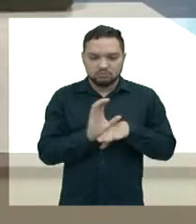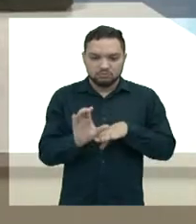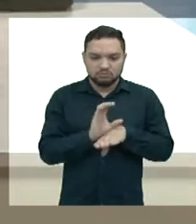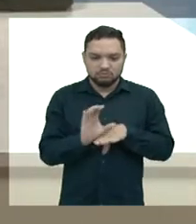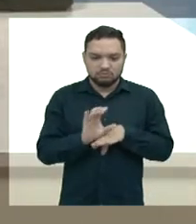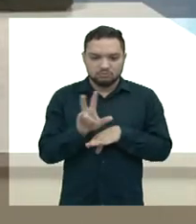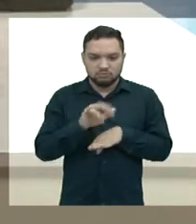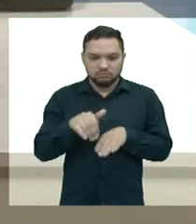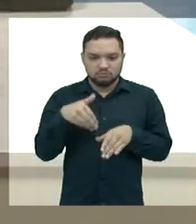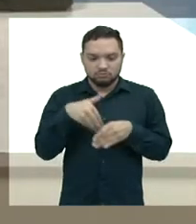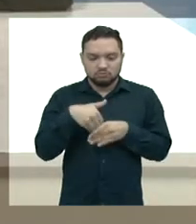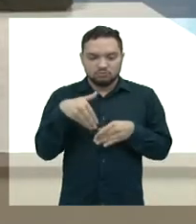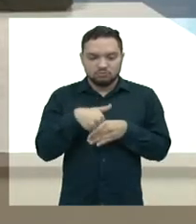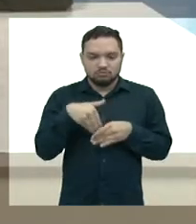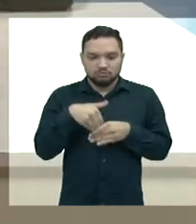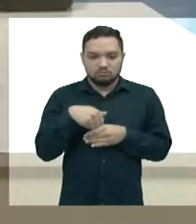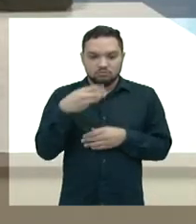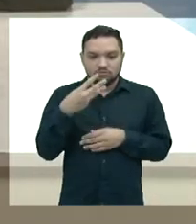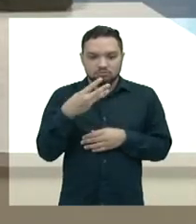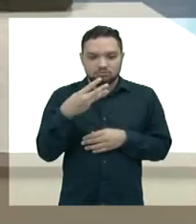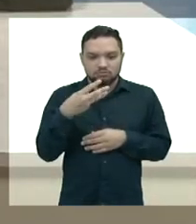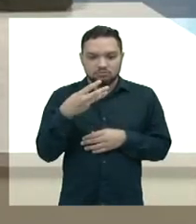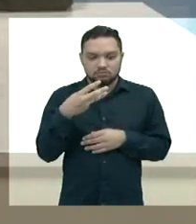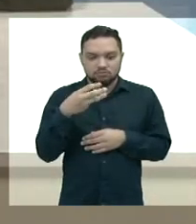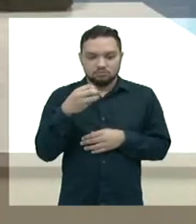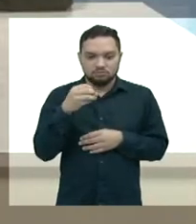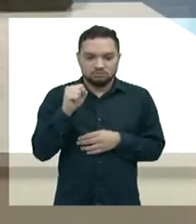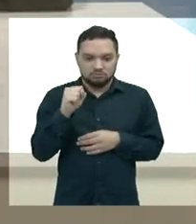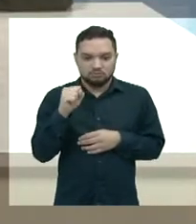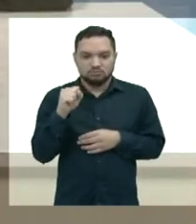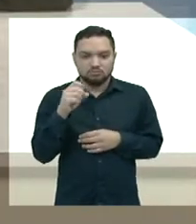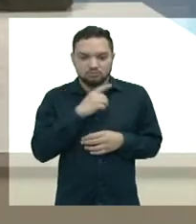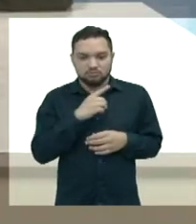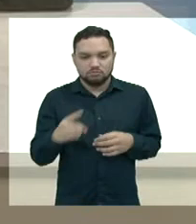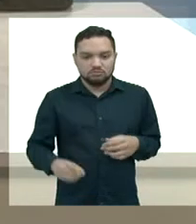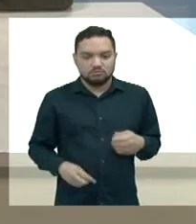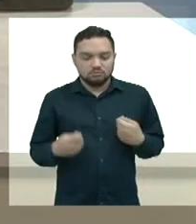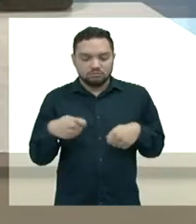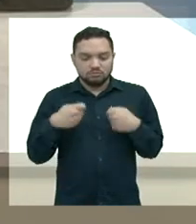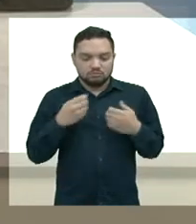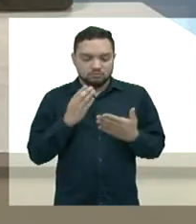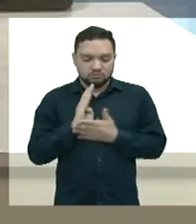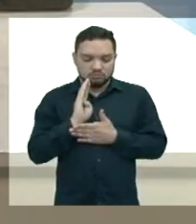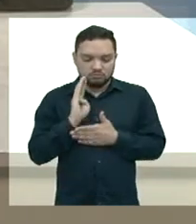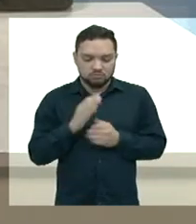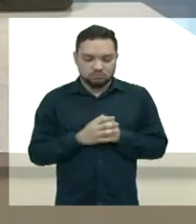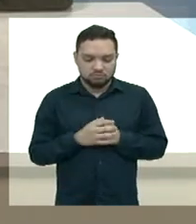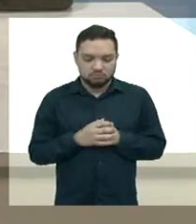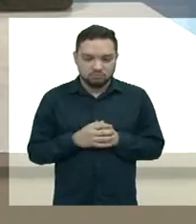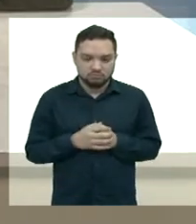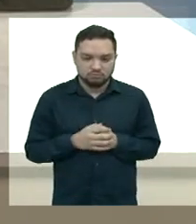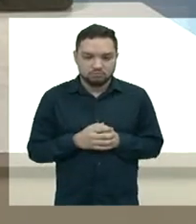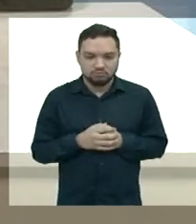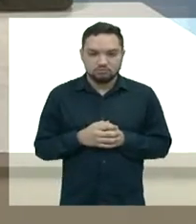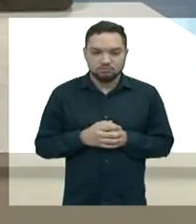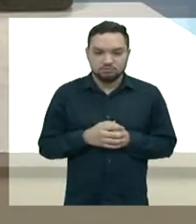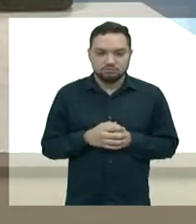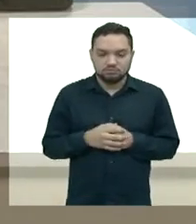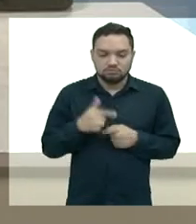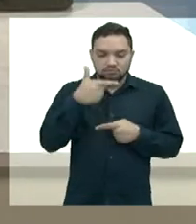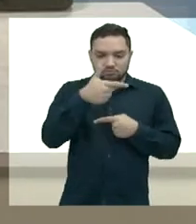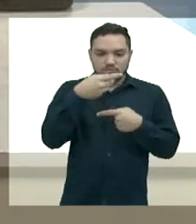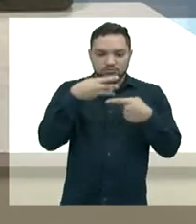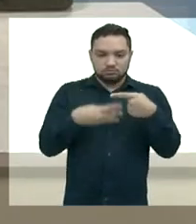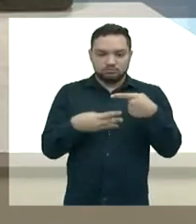agora à votação em 2 turnos, 308 deputados precisam votar para que ela possa seguir adiante, né? Ou seja, 2/3